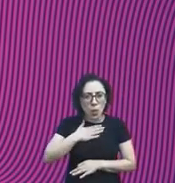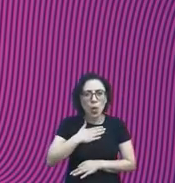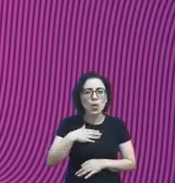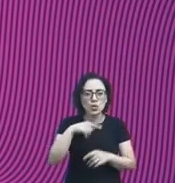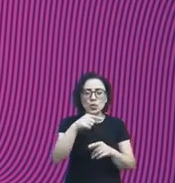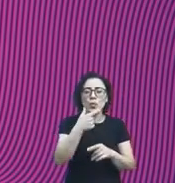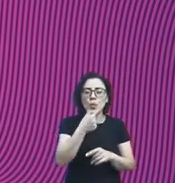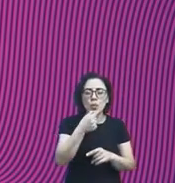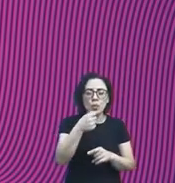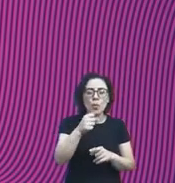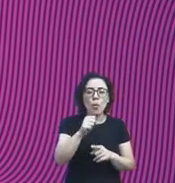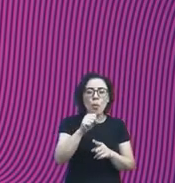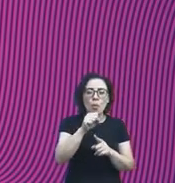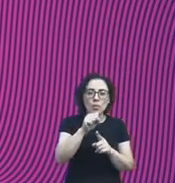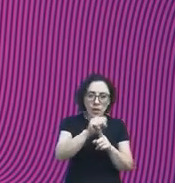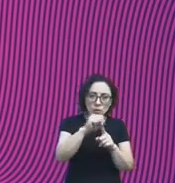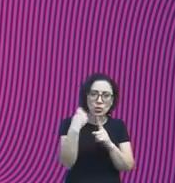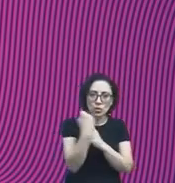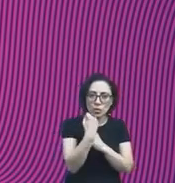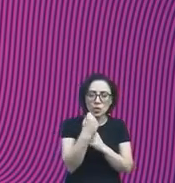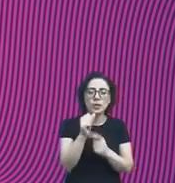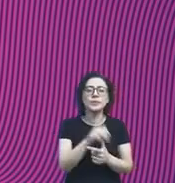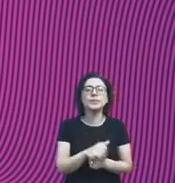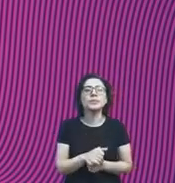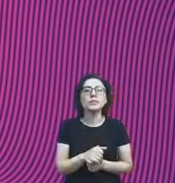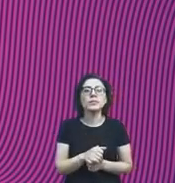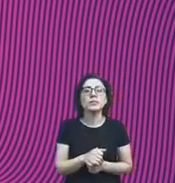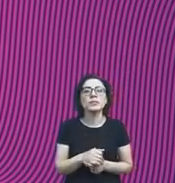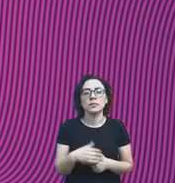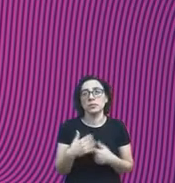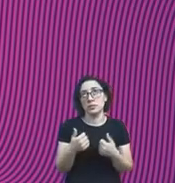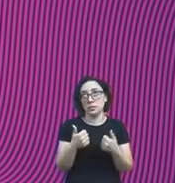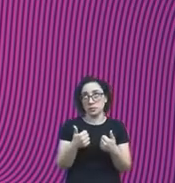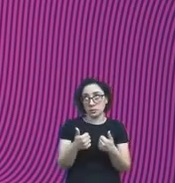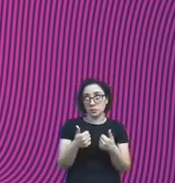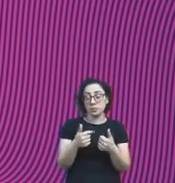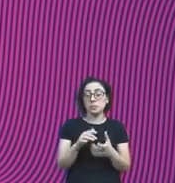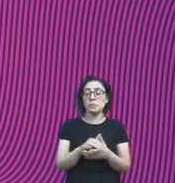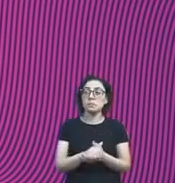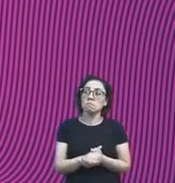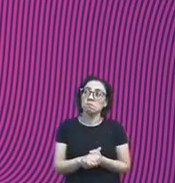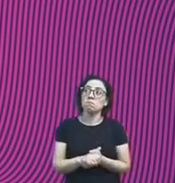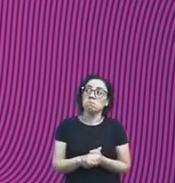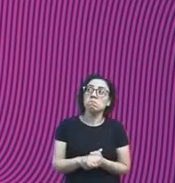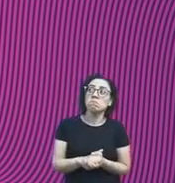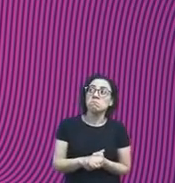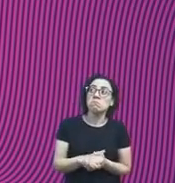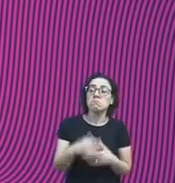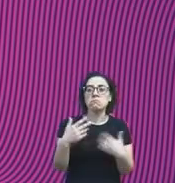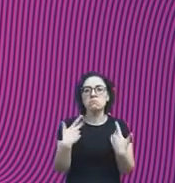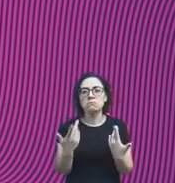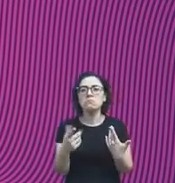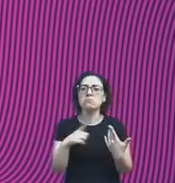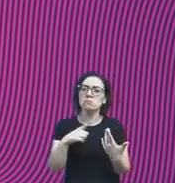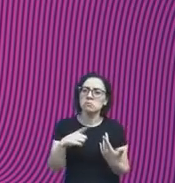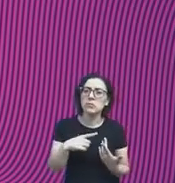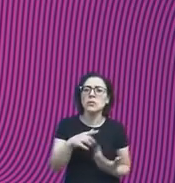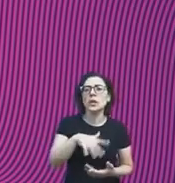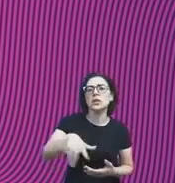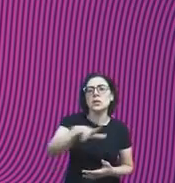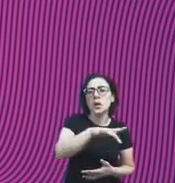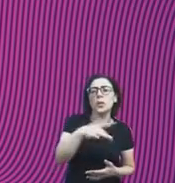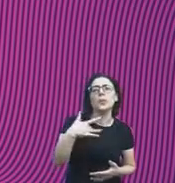sabe qual é o problema? É que plano de saúde e hospital começam todas as conversas falando em